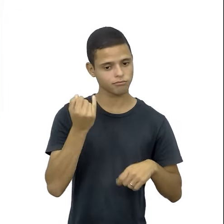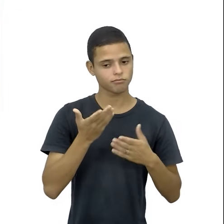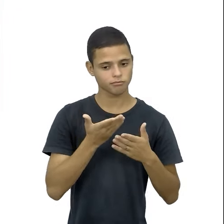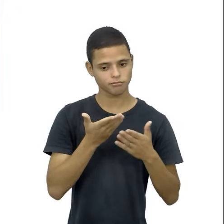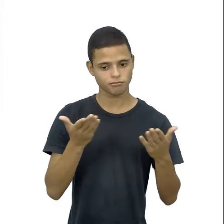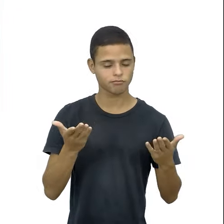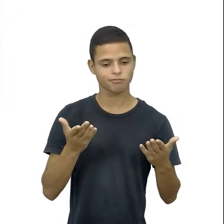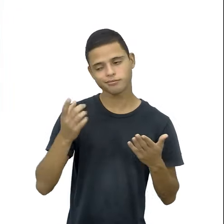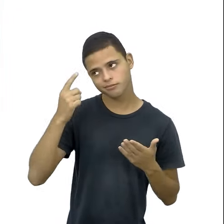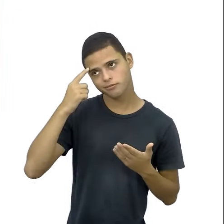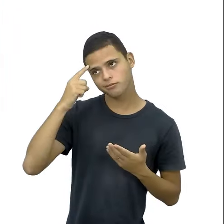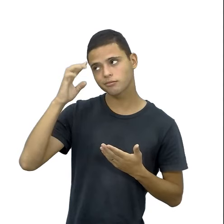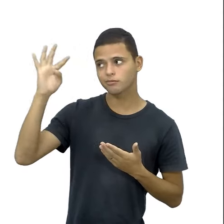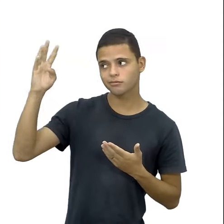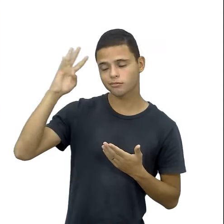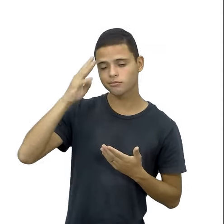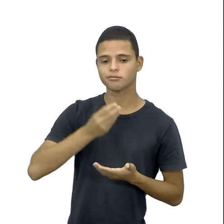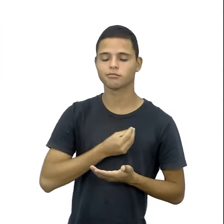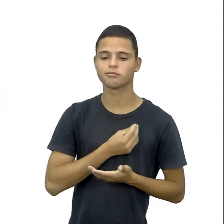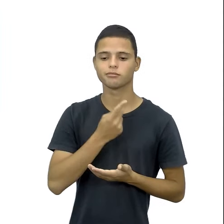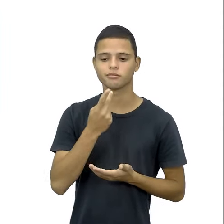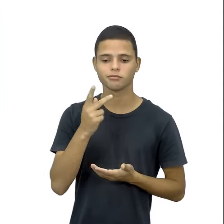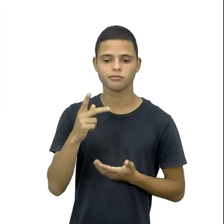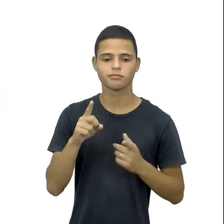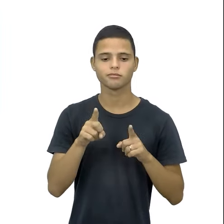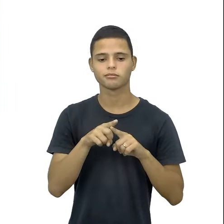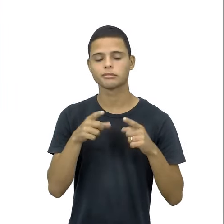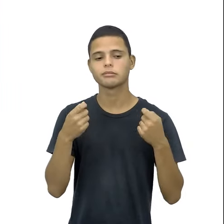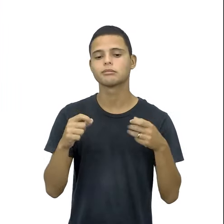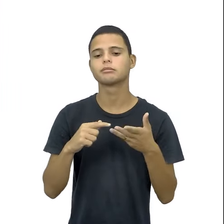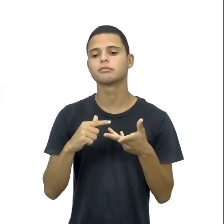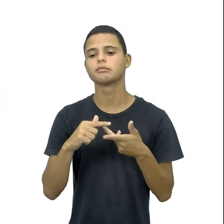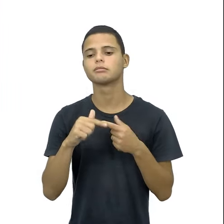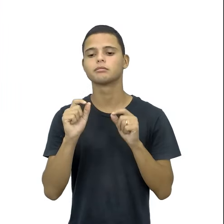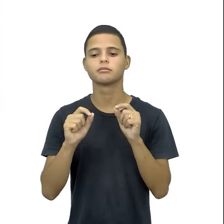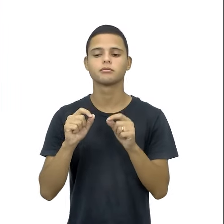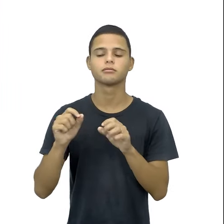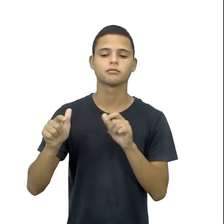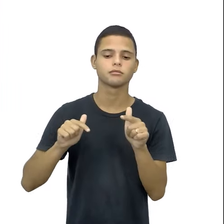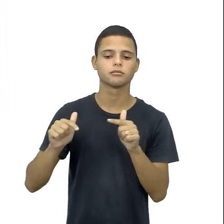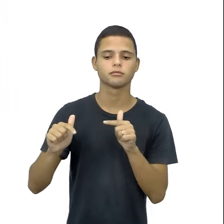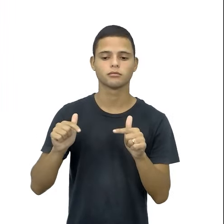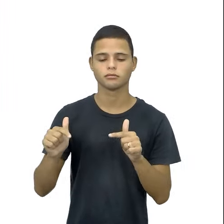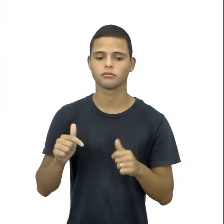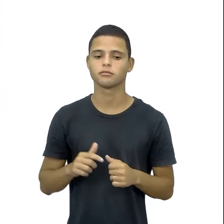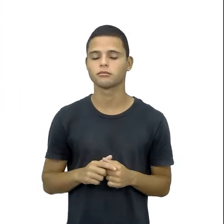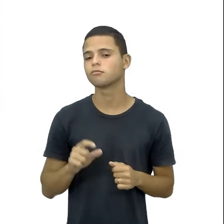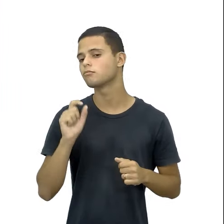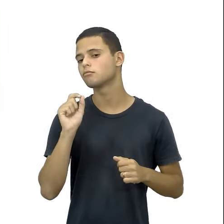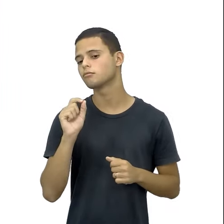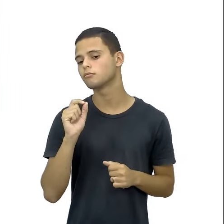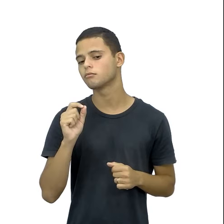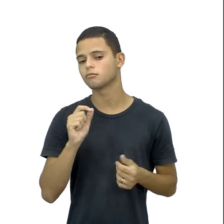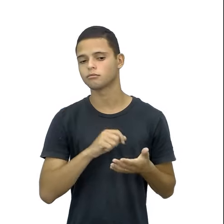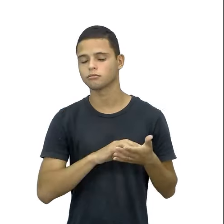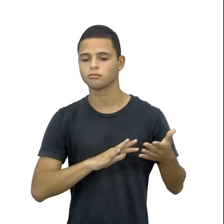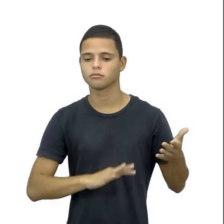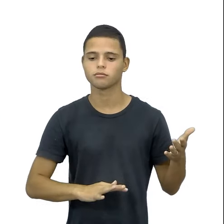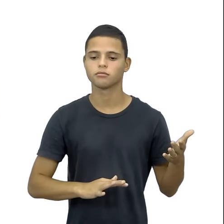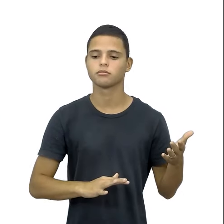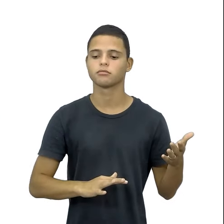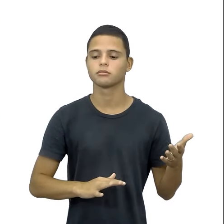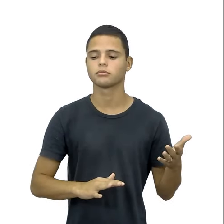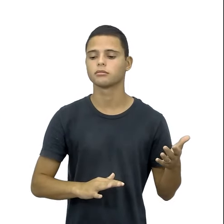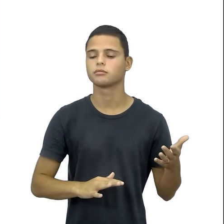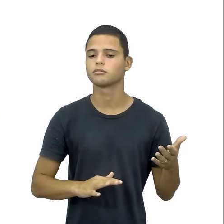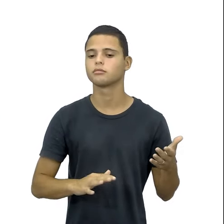vocês aí pensando na realidade de vocês, nas especificidades do trabalho, o que dessas atividades,